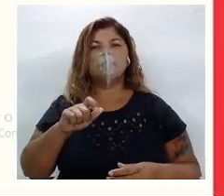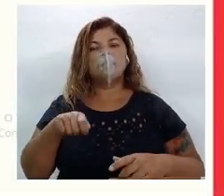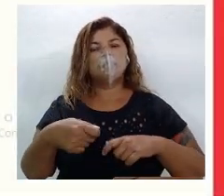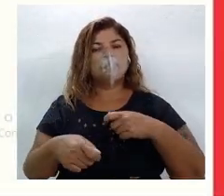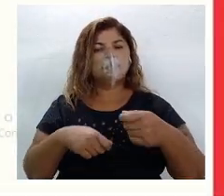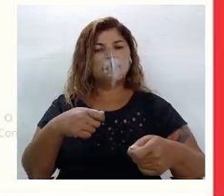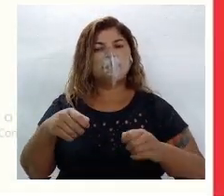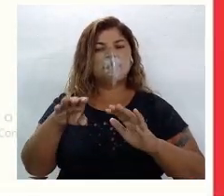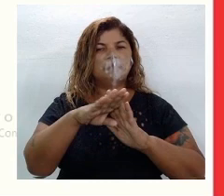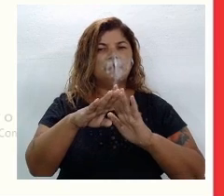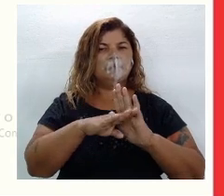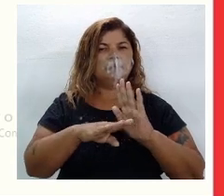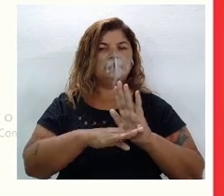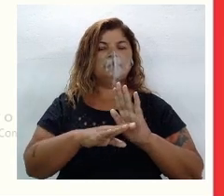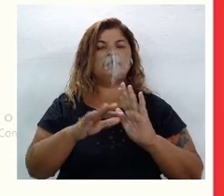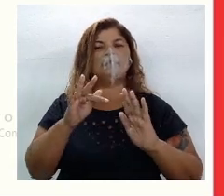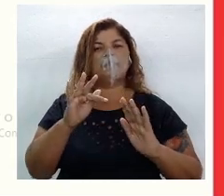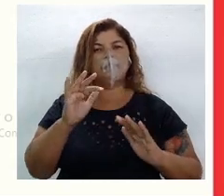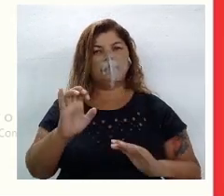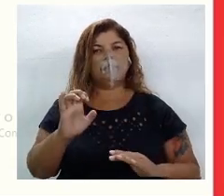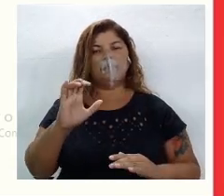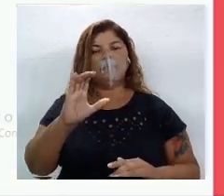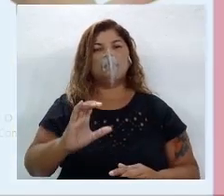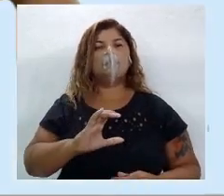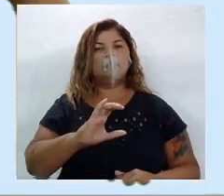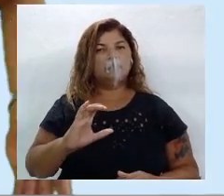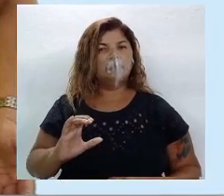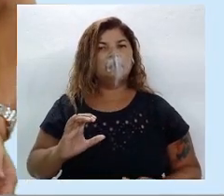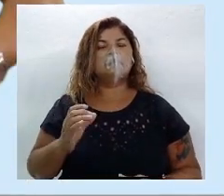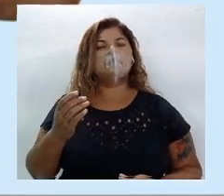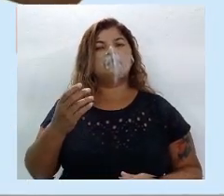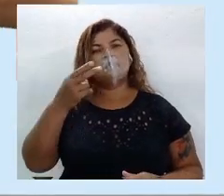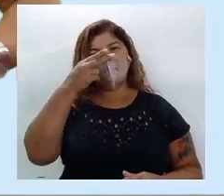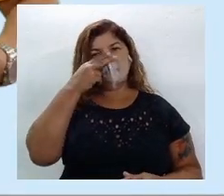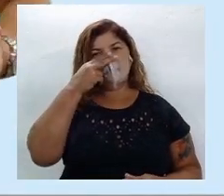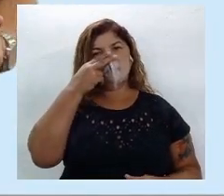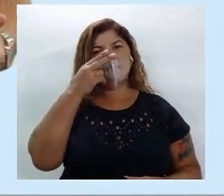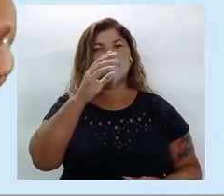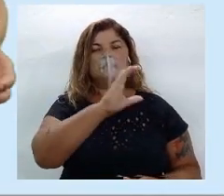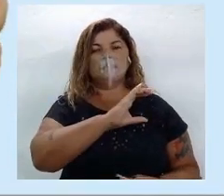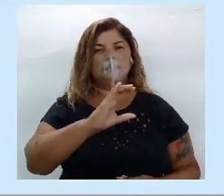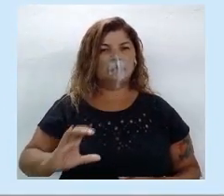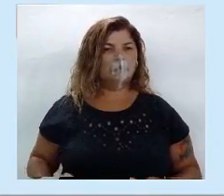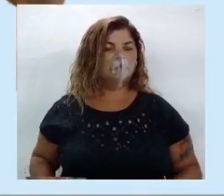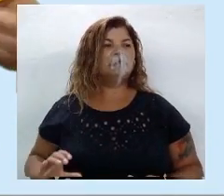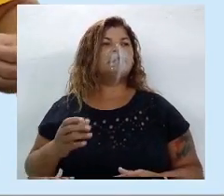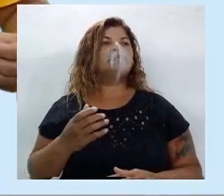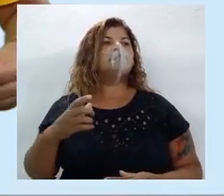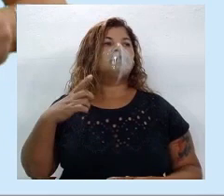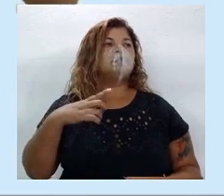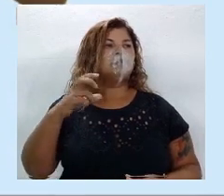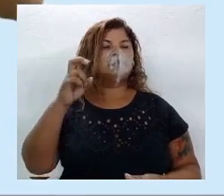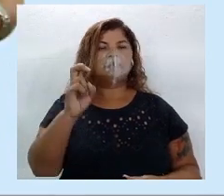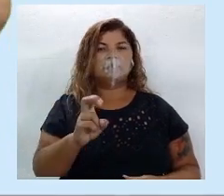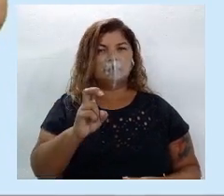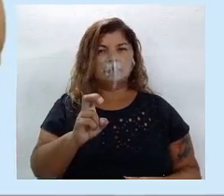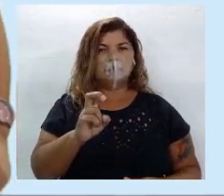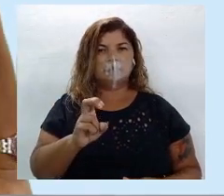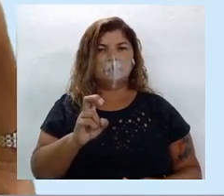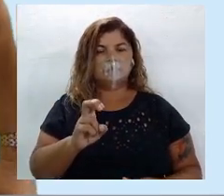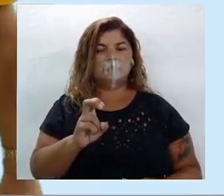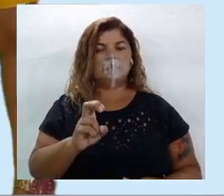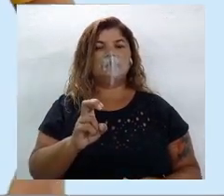princípios fundamentais da fé cristã evangélica. Nós temos aqui, são 5, vamos